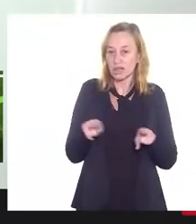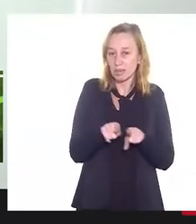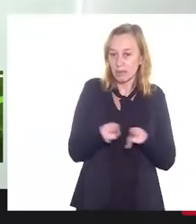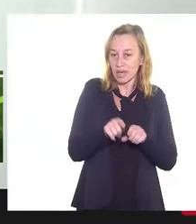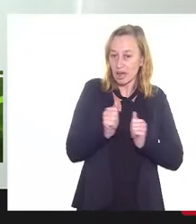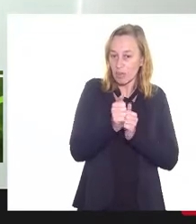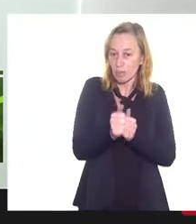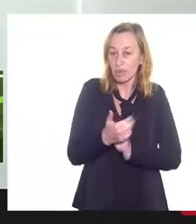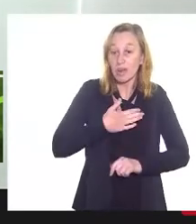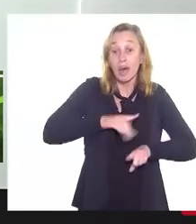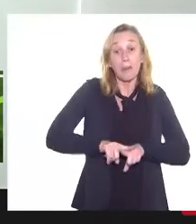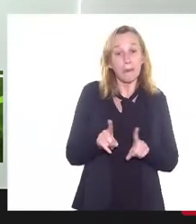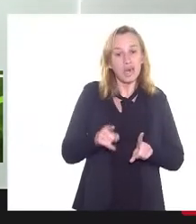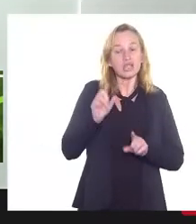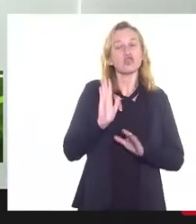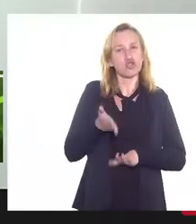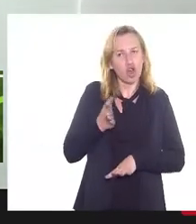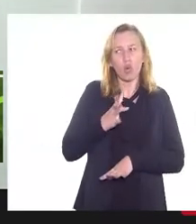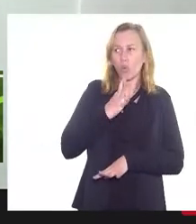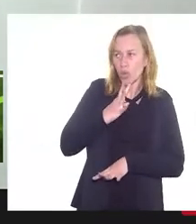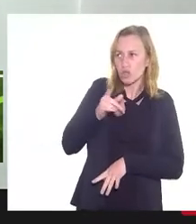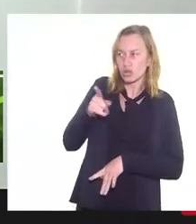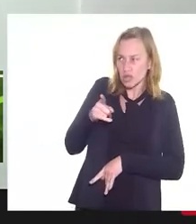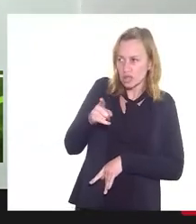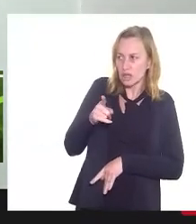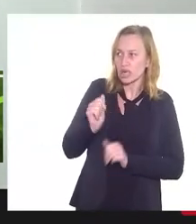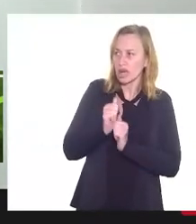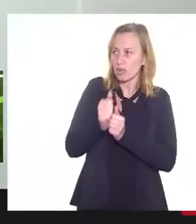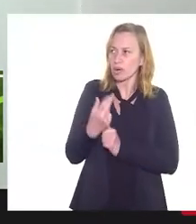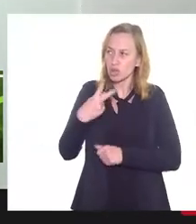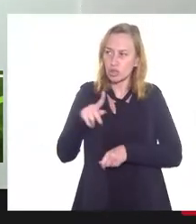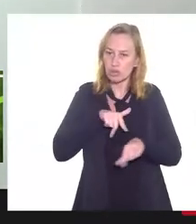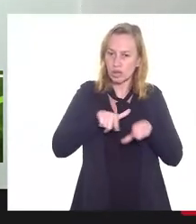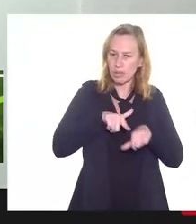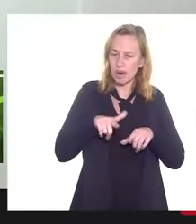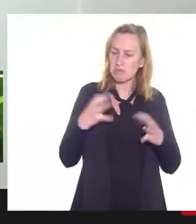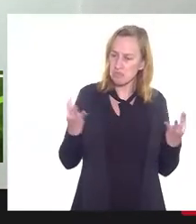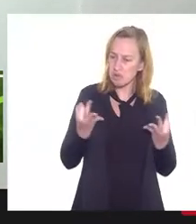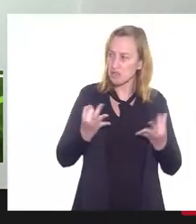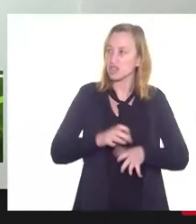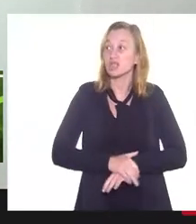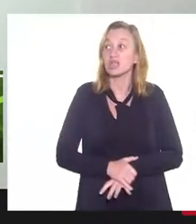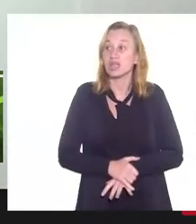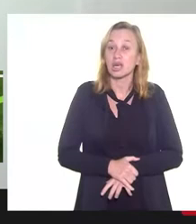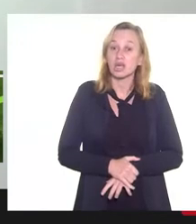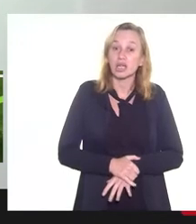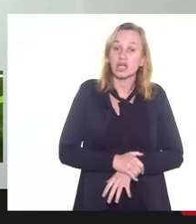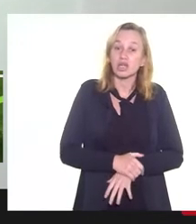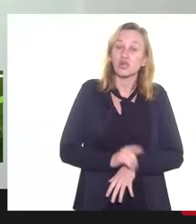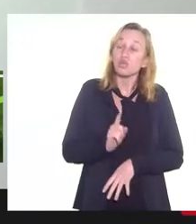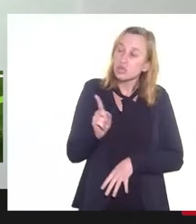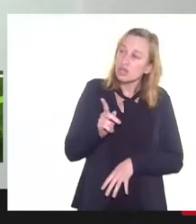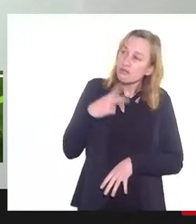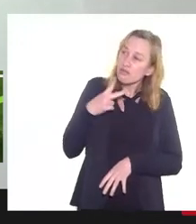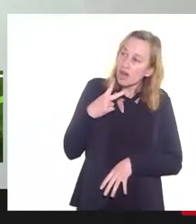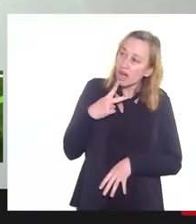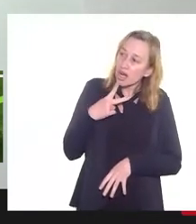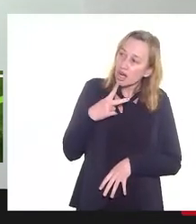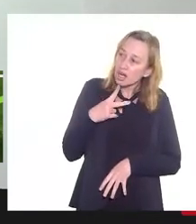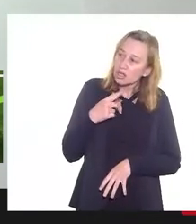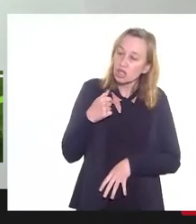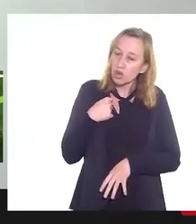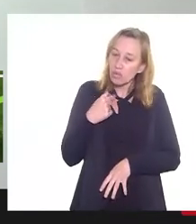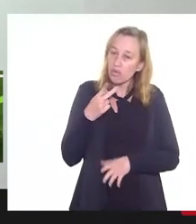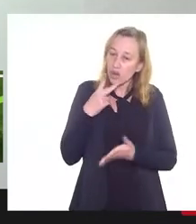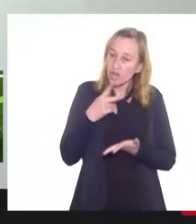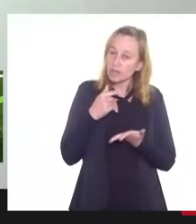acompanha, mas eu já te conheço e acompanho o seu trabalho belíssimo. Quando ele traz algo que eu venho frisando